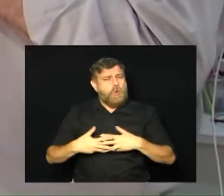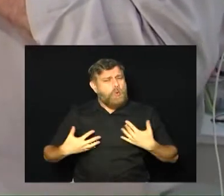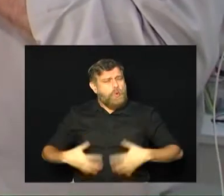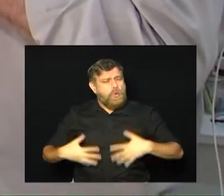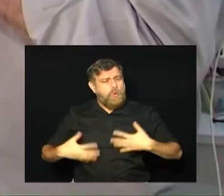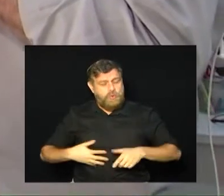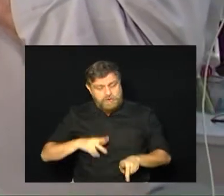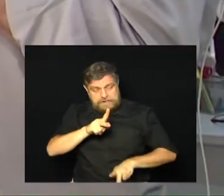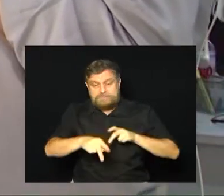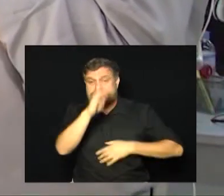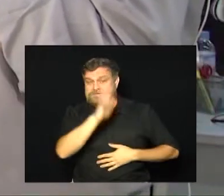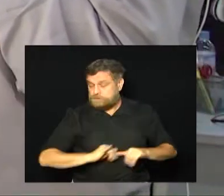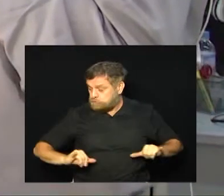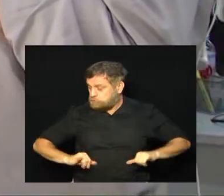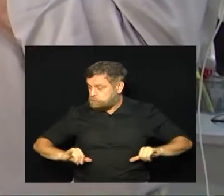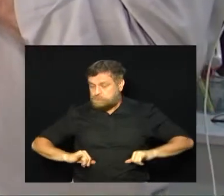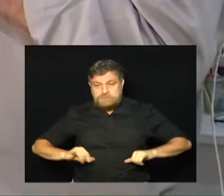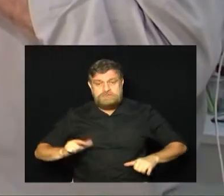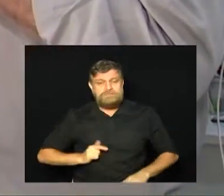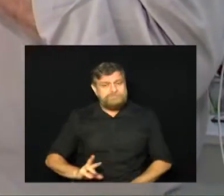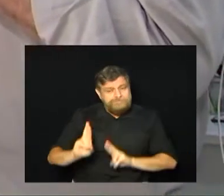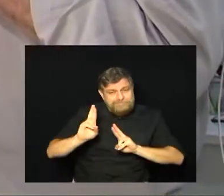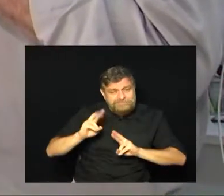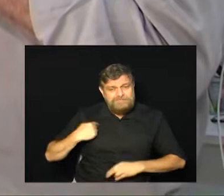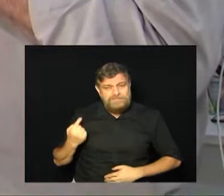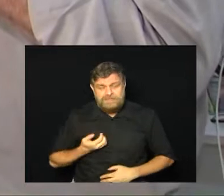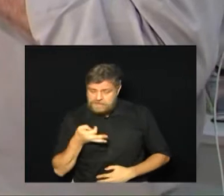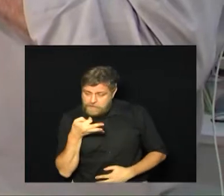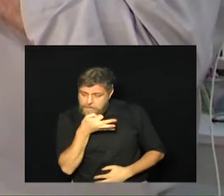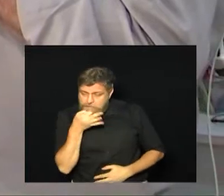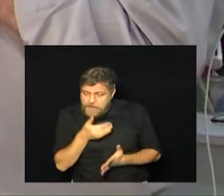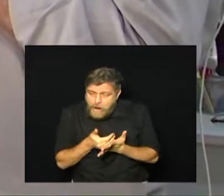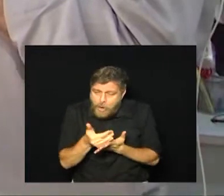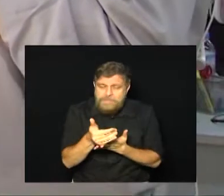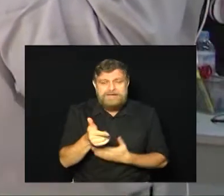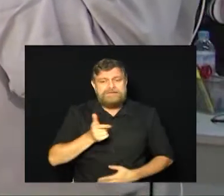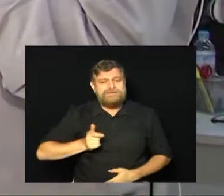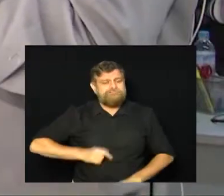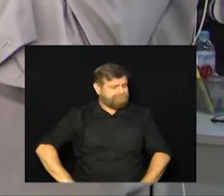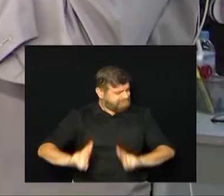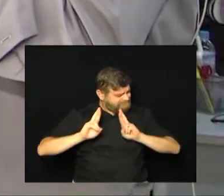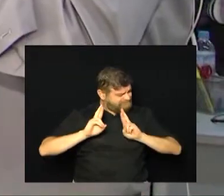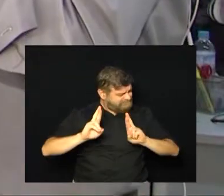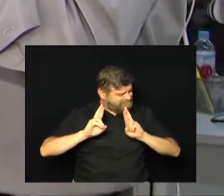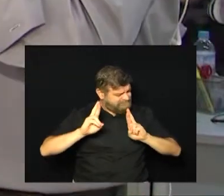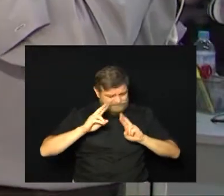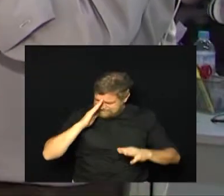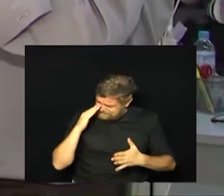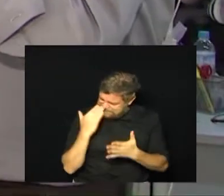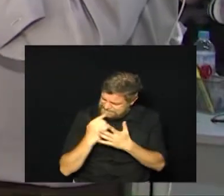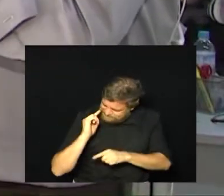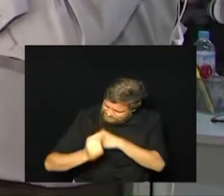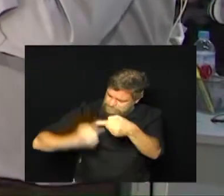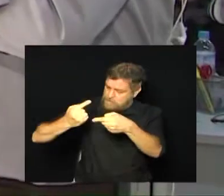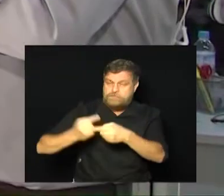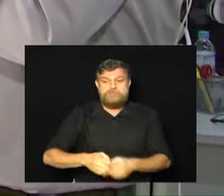dos brasileiros. Então a expectativa, como a gente abordou no início, ela tem que ser positiva e ela é positiva, né, secretário? Sim, ela